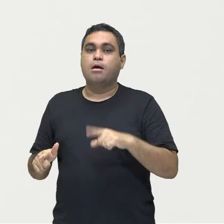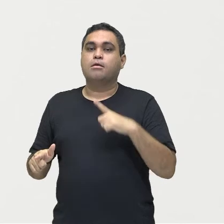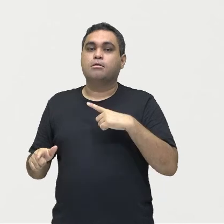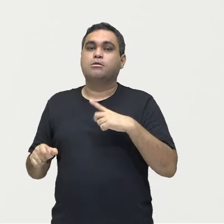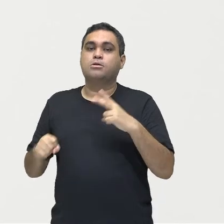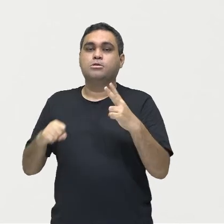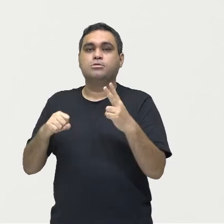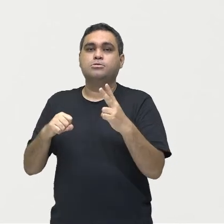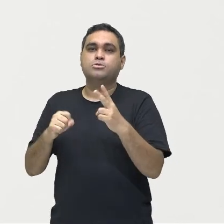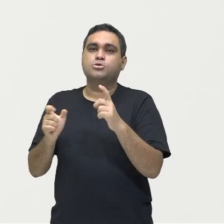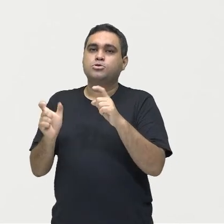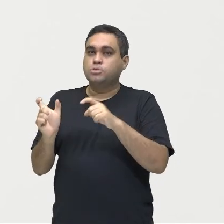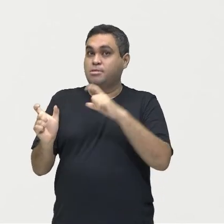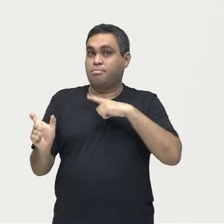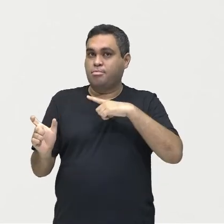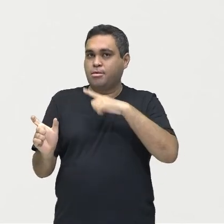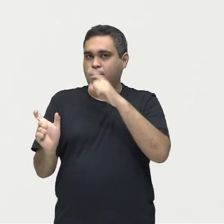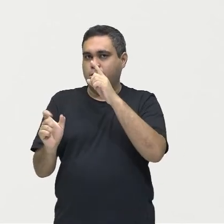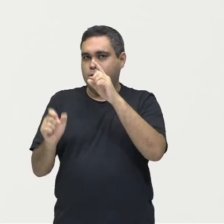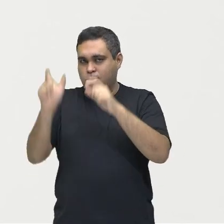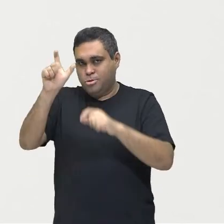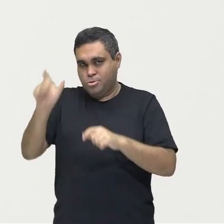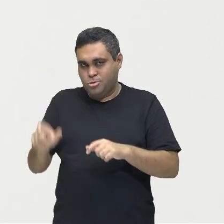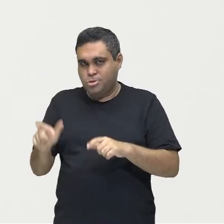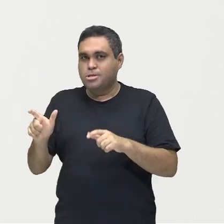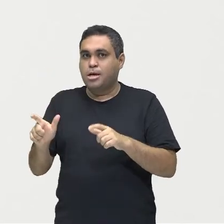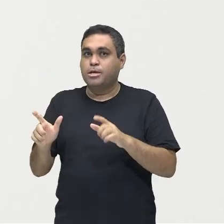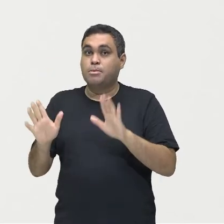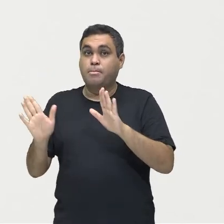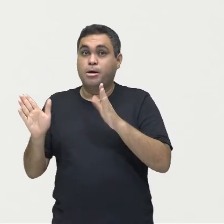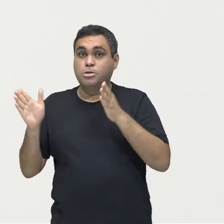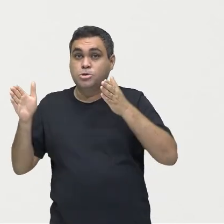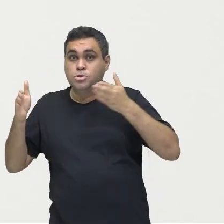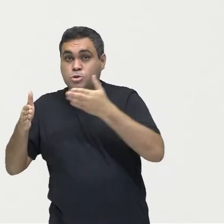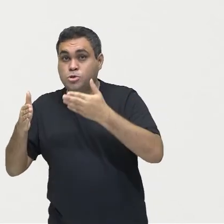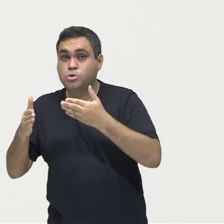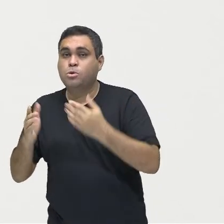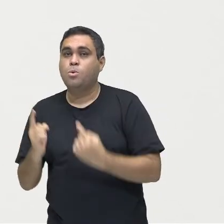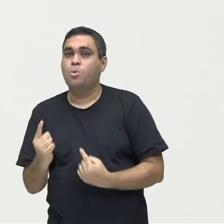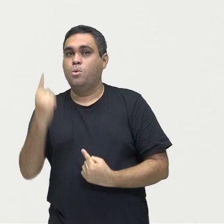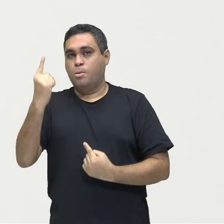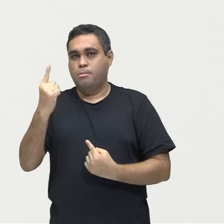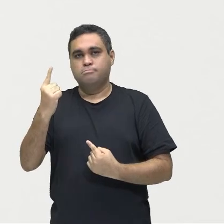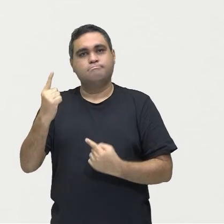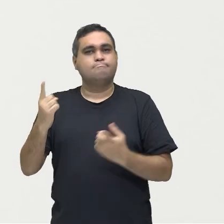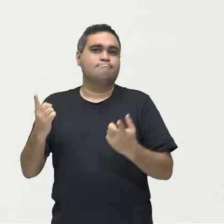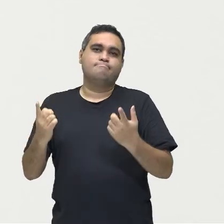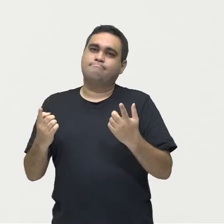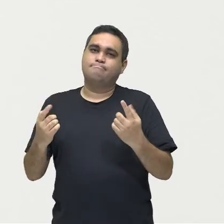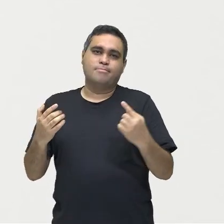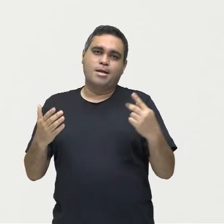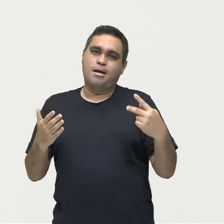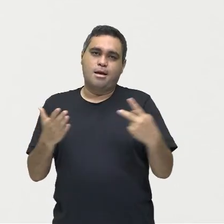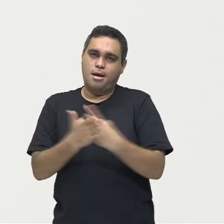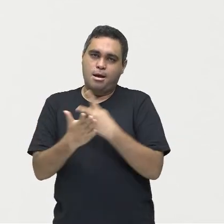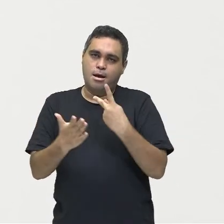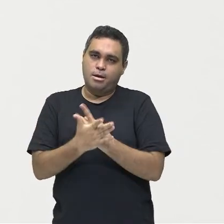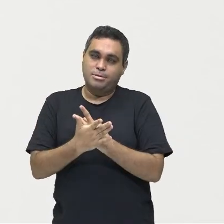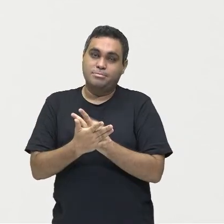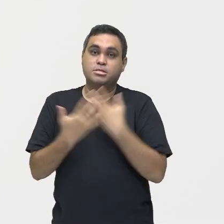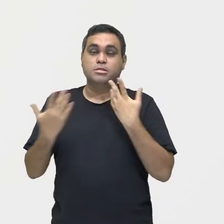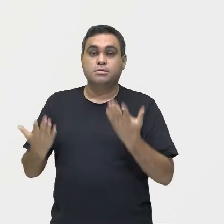apenas um núcleo. Oh, misericórdia, já se contradisse, não pode ser também. Você já viu por quê? Portanto, nosso gabarito